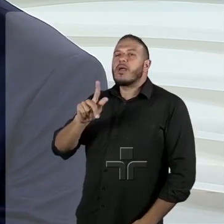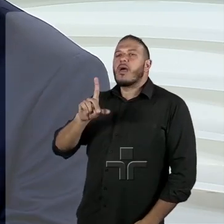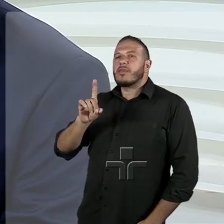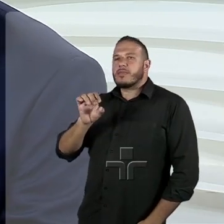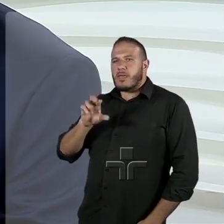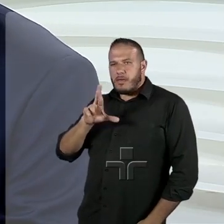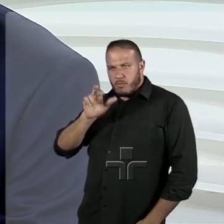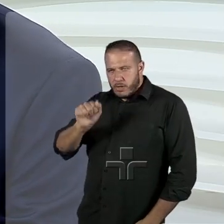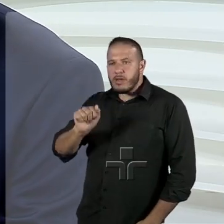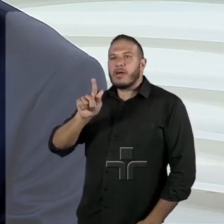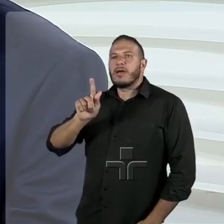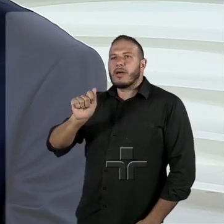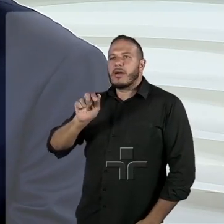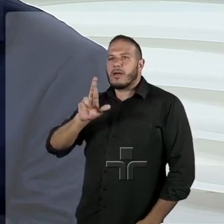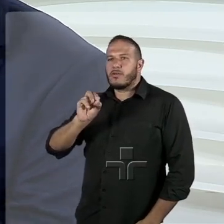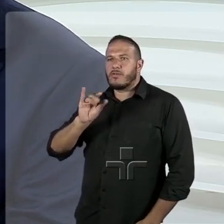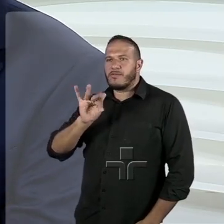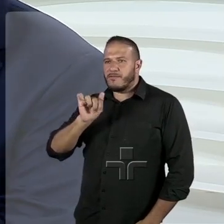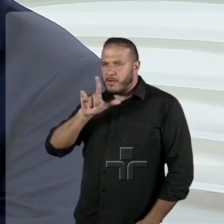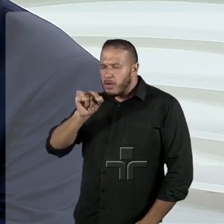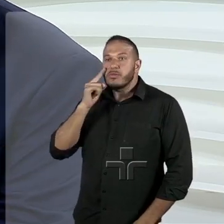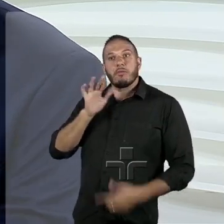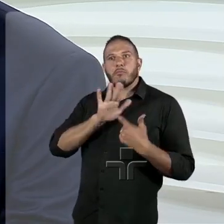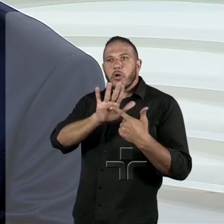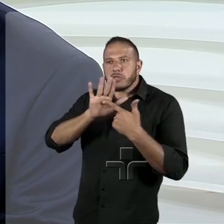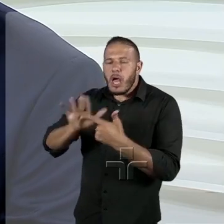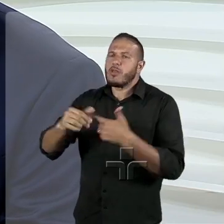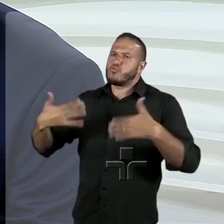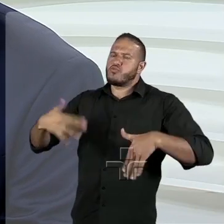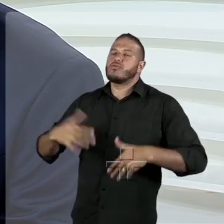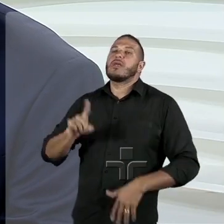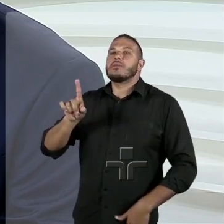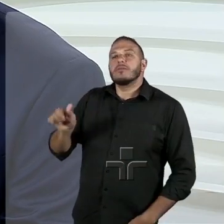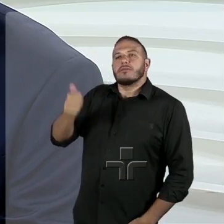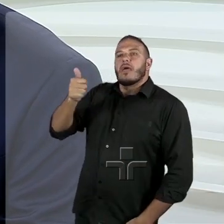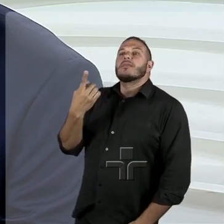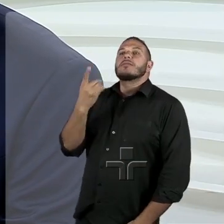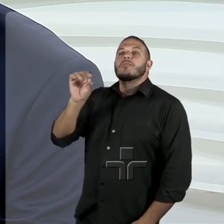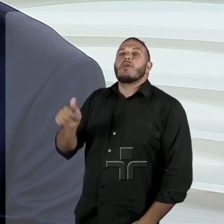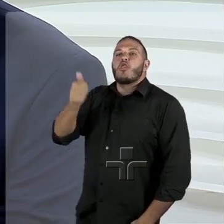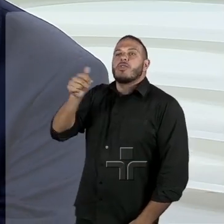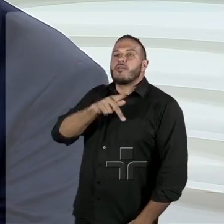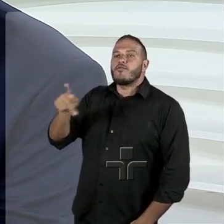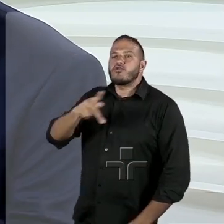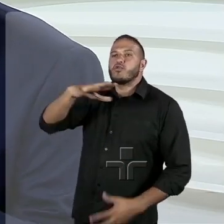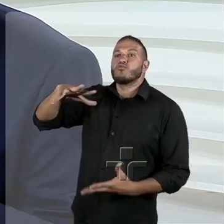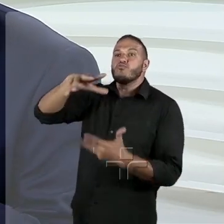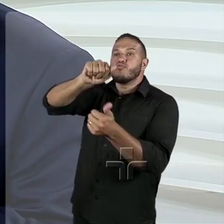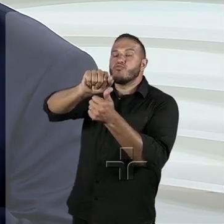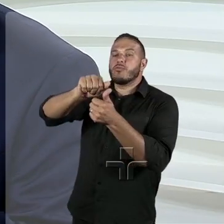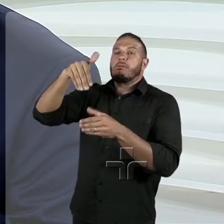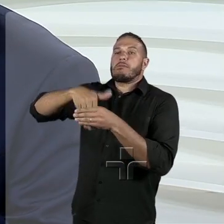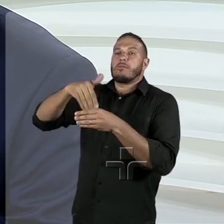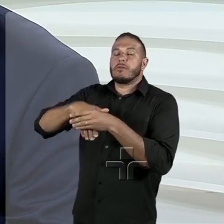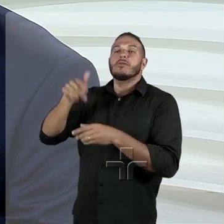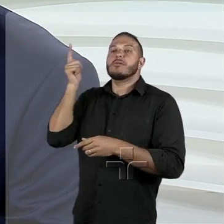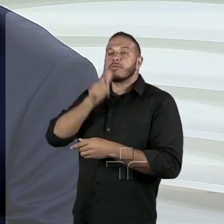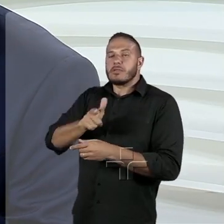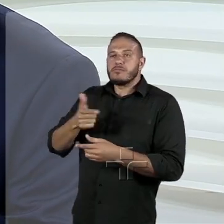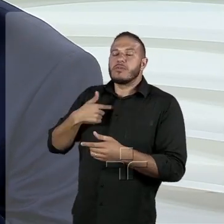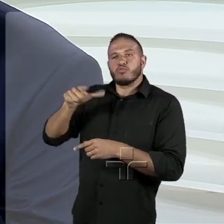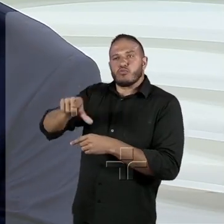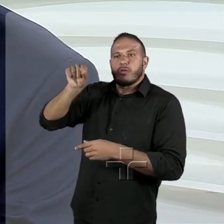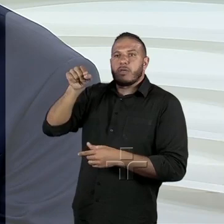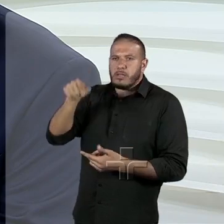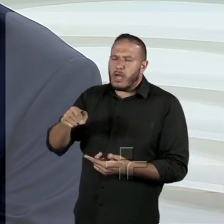tem trazido como exemplo para o Brasil e para o mundo, uma das 10 melhores professoras do mundo, eleita recentemente,